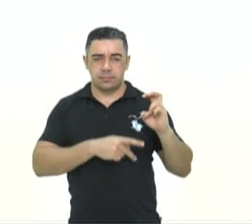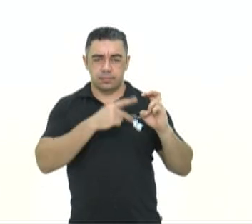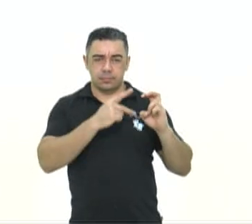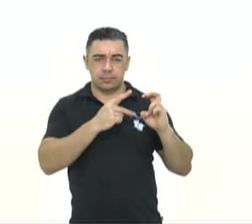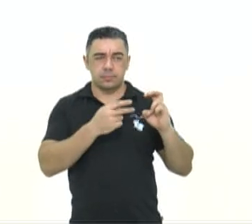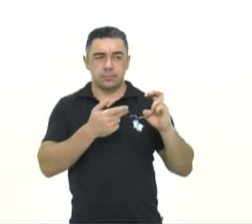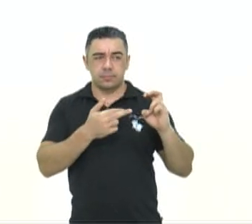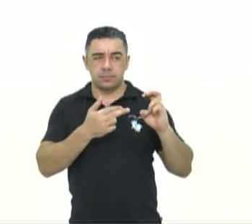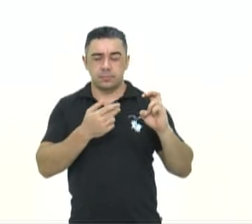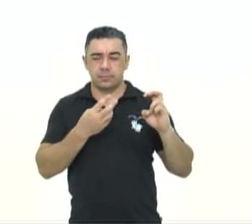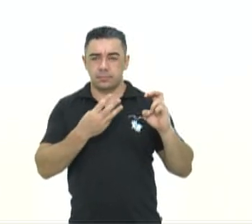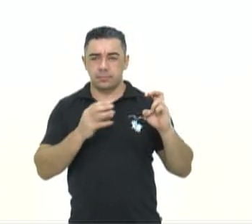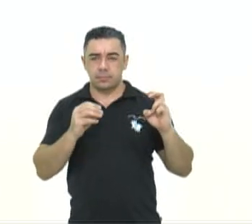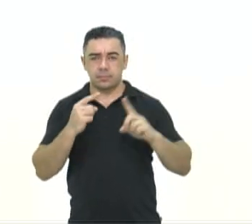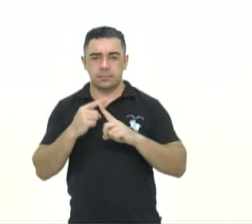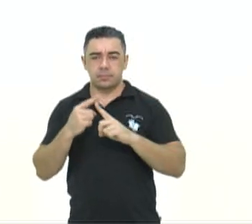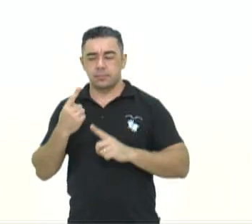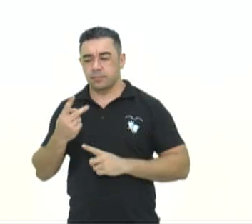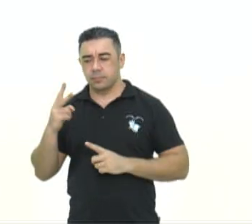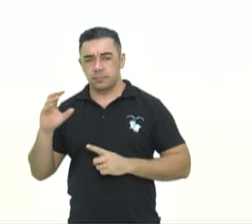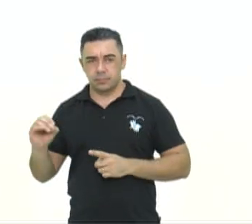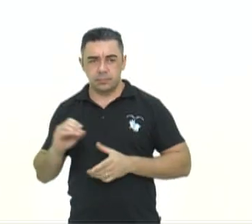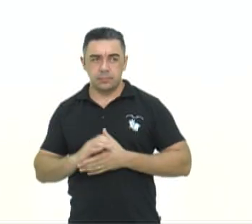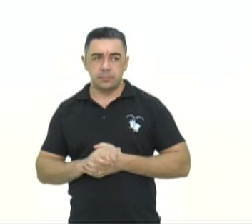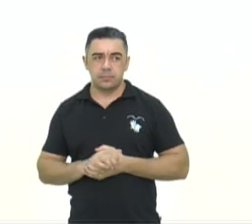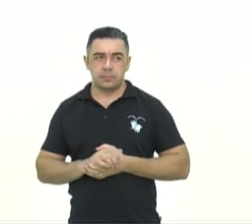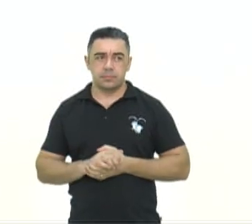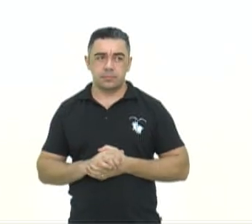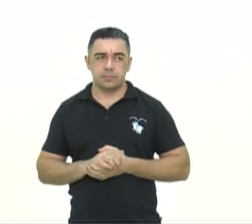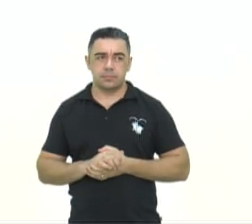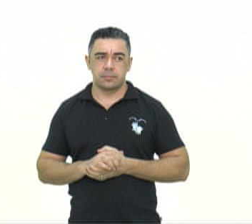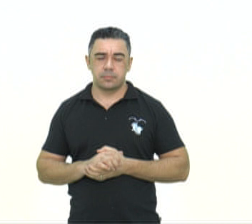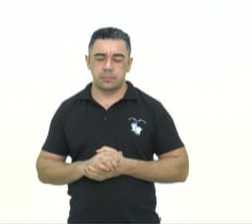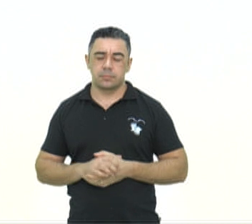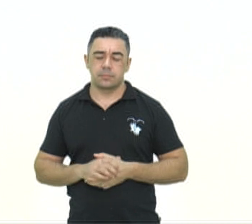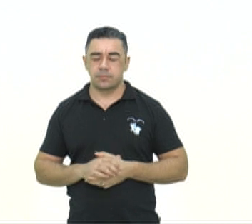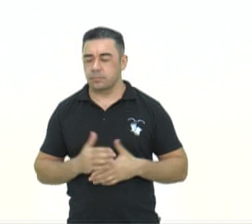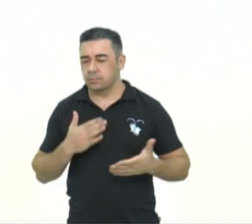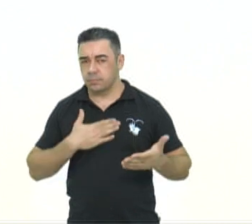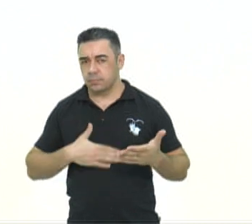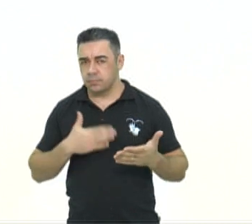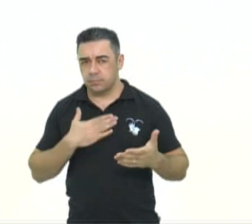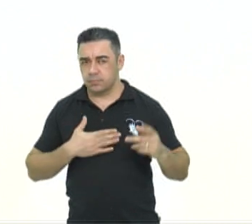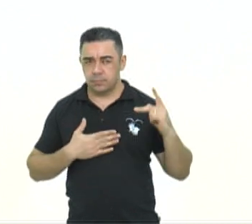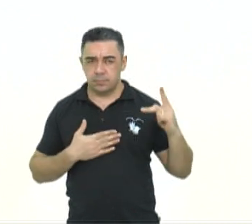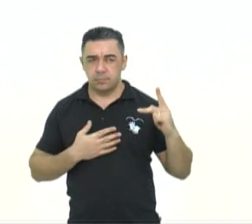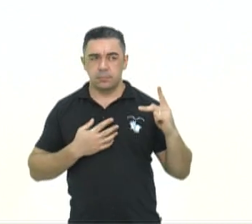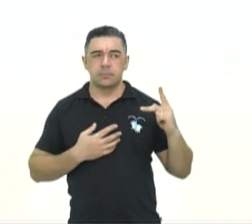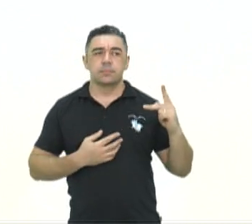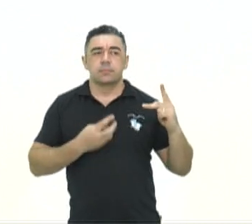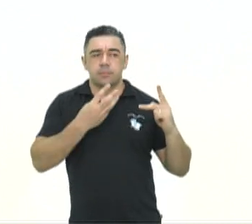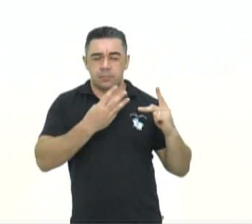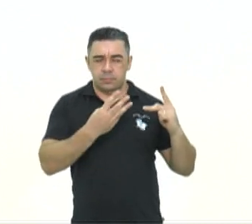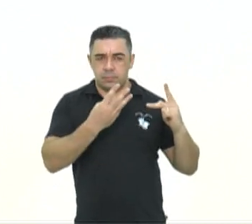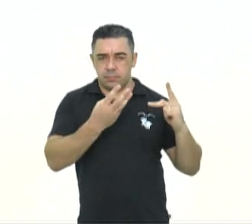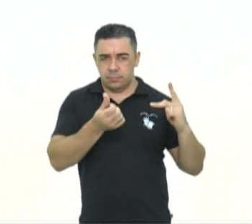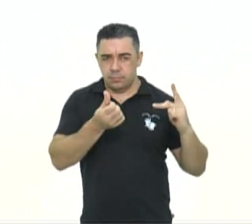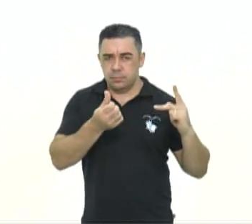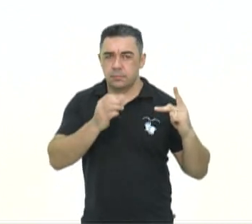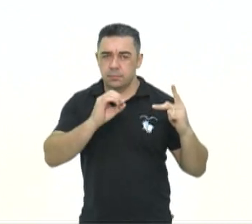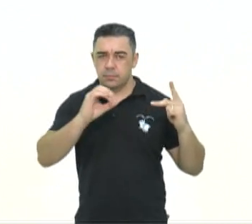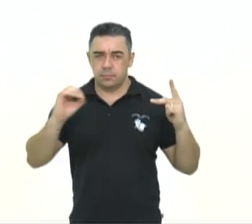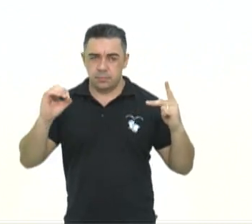45P igual a 30 vezes 120. Aí fica tranquilo, porque 30 vezes 120 eu